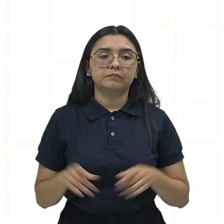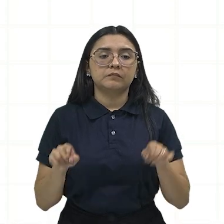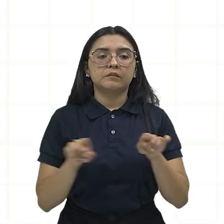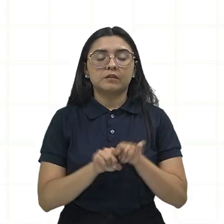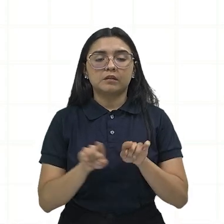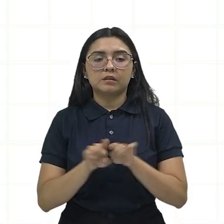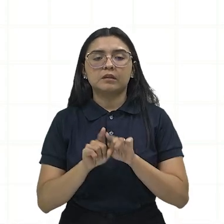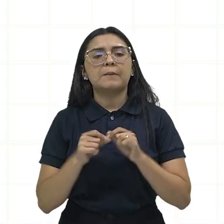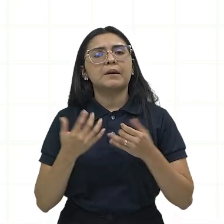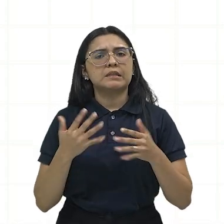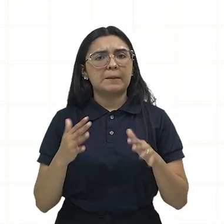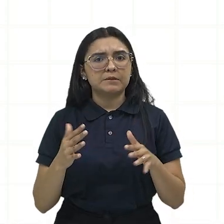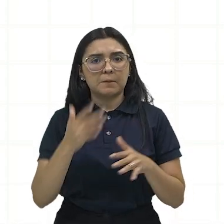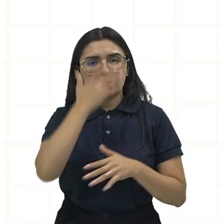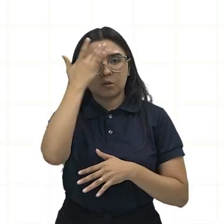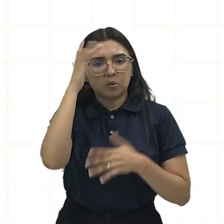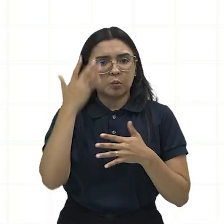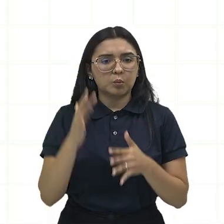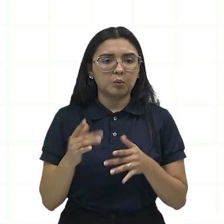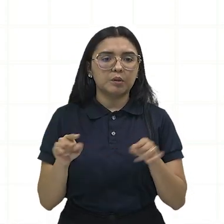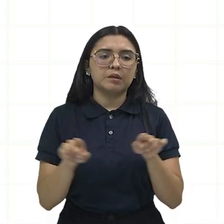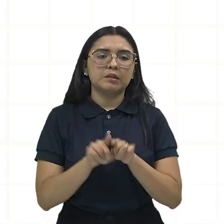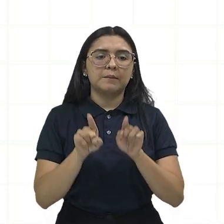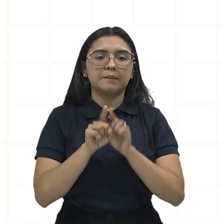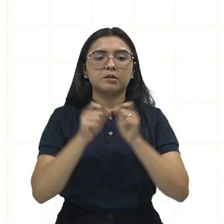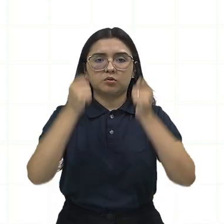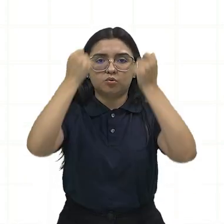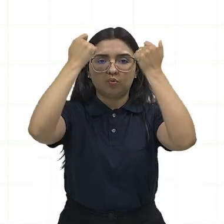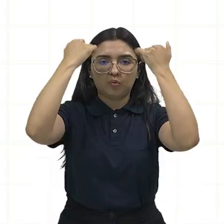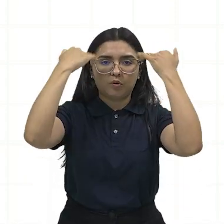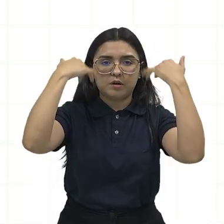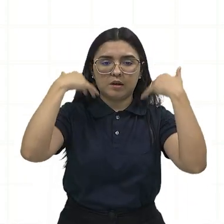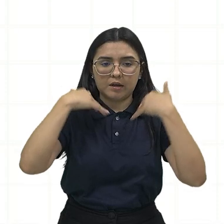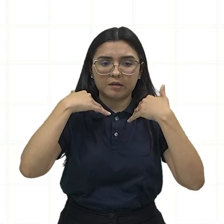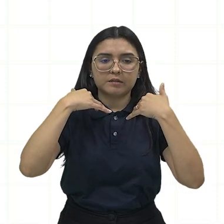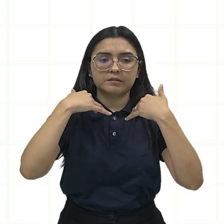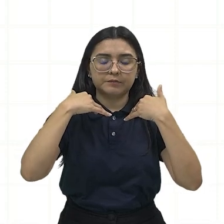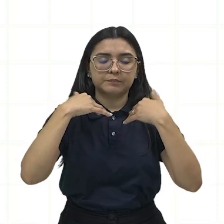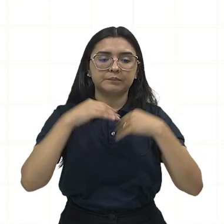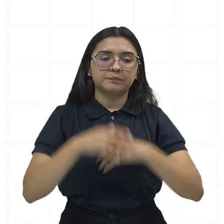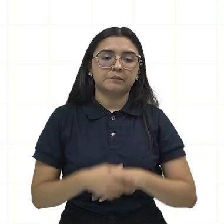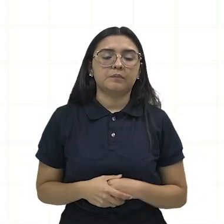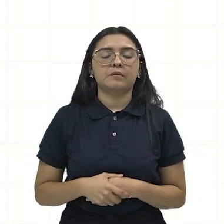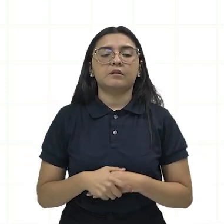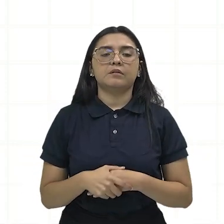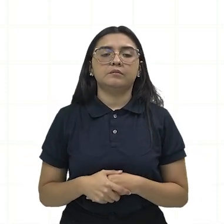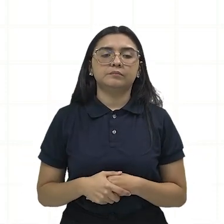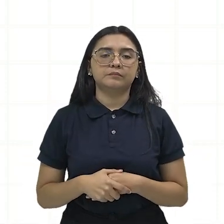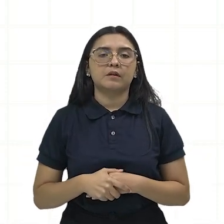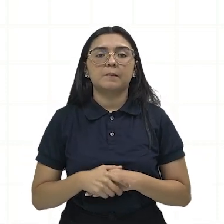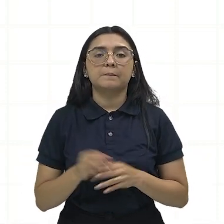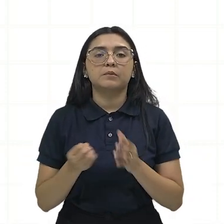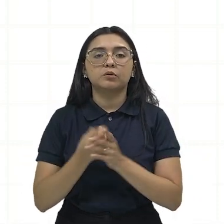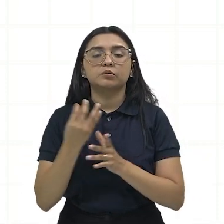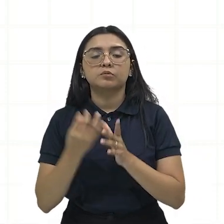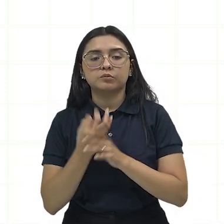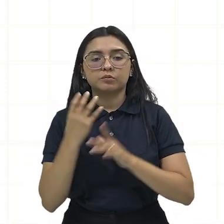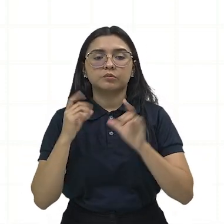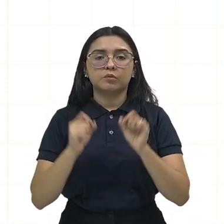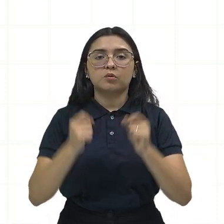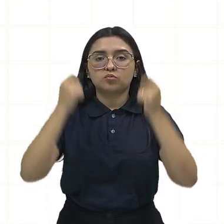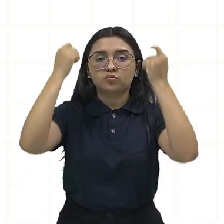né? Tremores, sudorese intensa, o que quer dizer que é uma produção muito grande